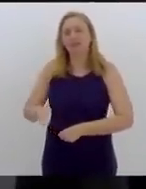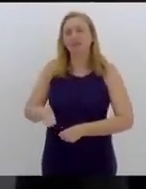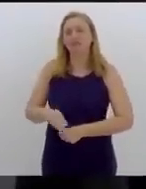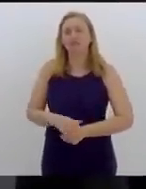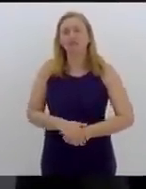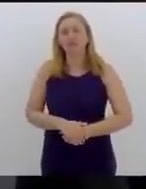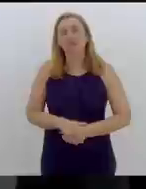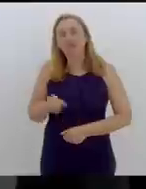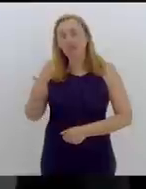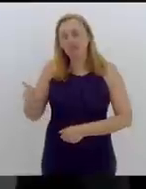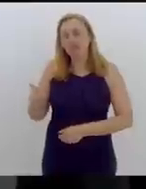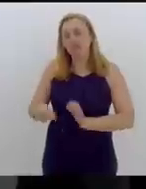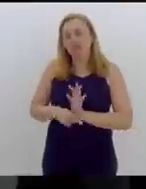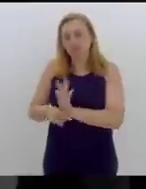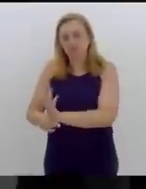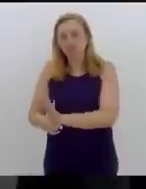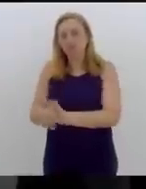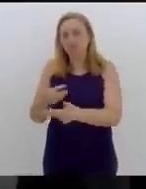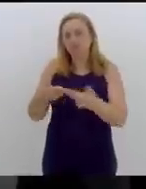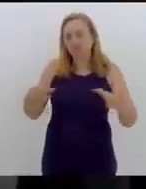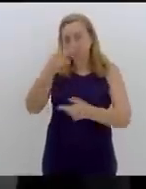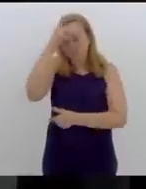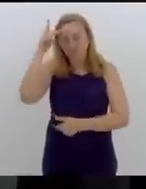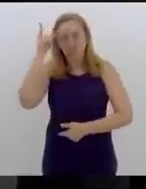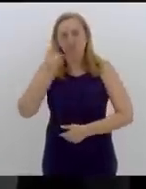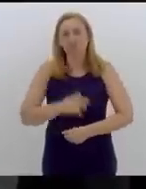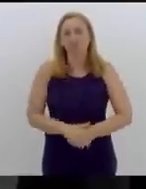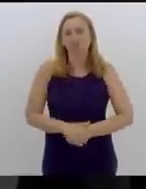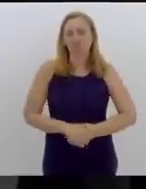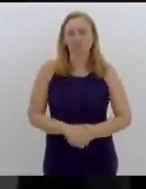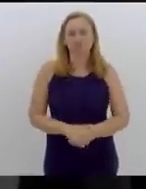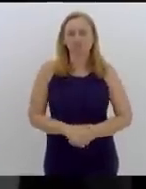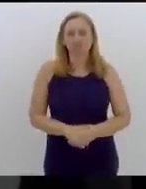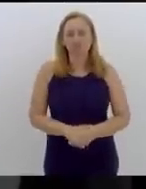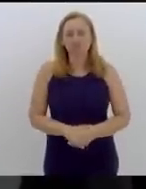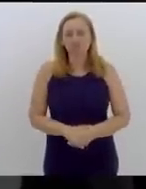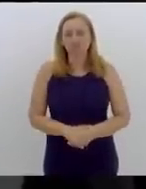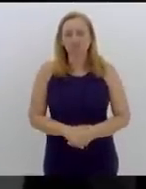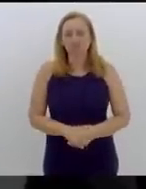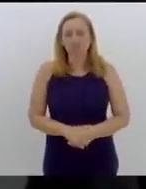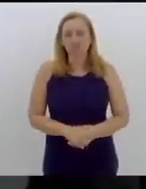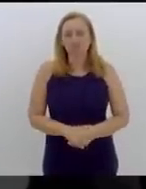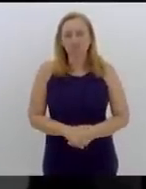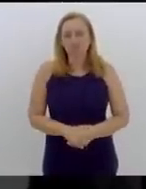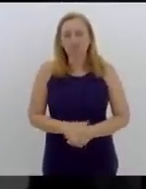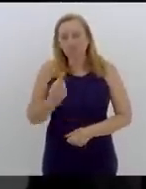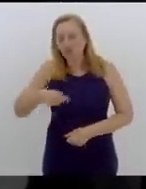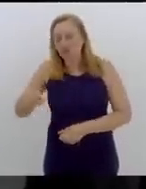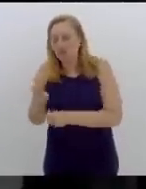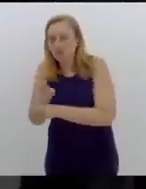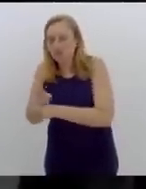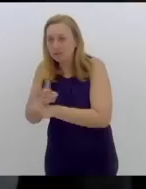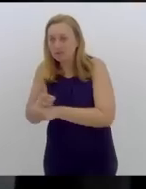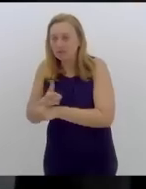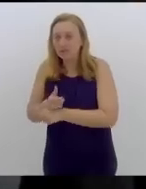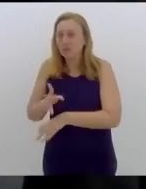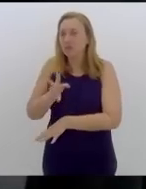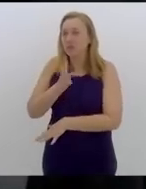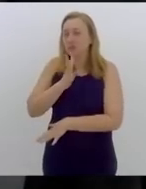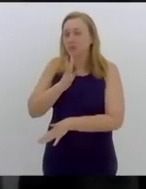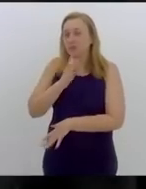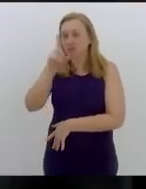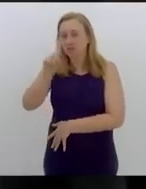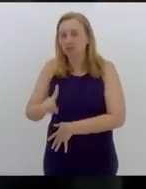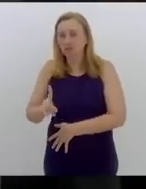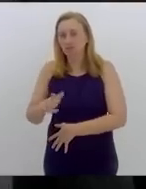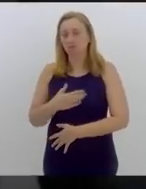valente que tem ajudado muita gente tenta ajudar muita gente aí eu fui procurar aí que eu conheci os